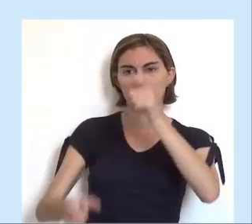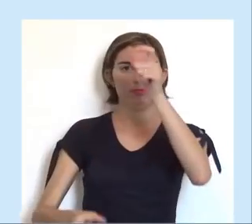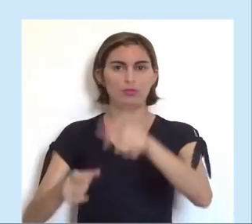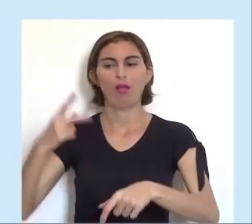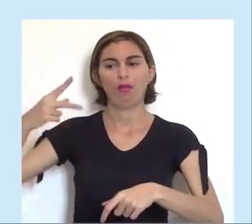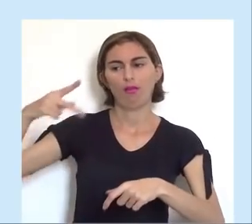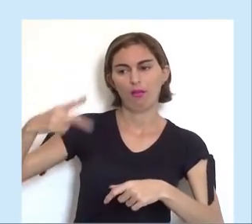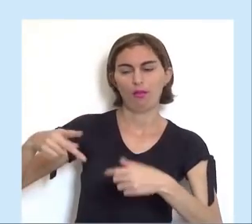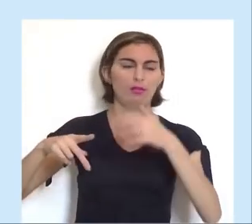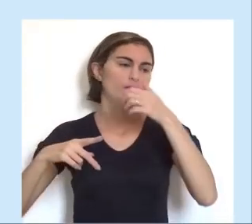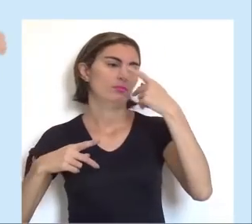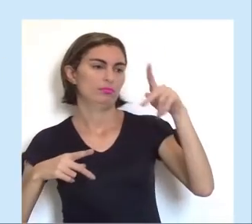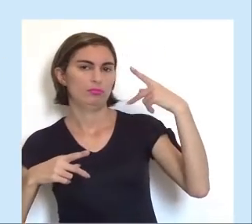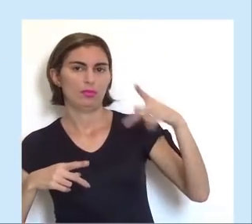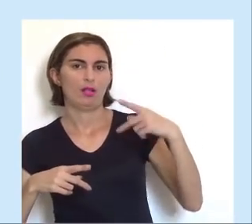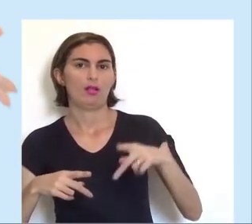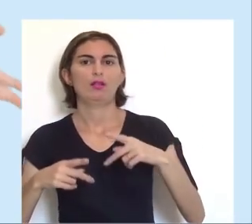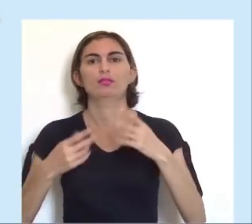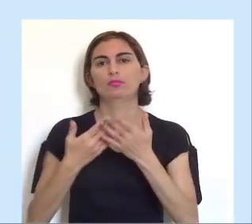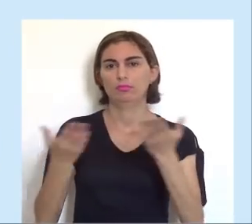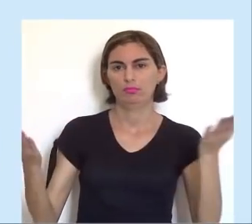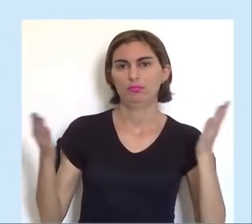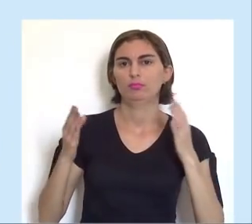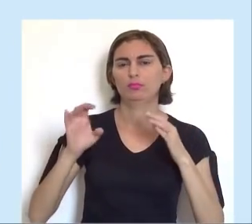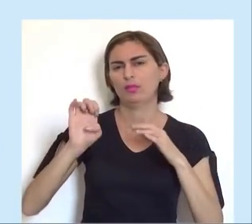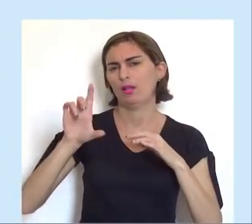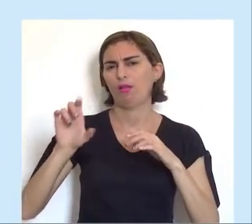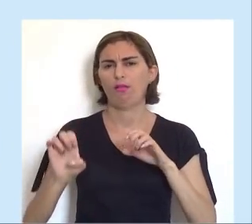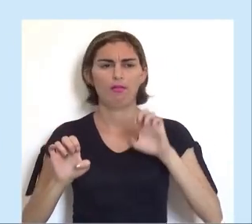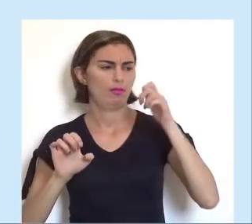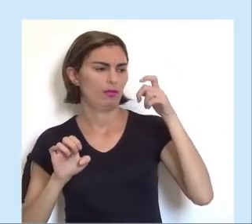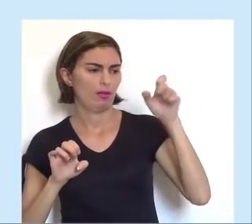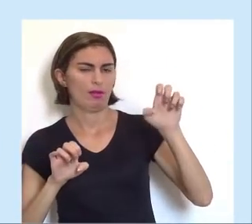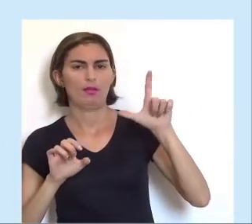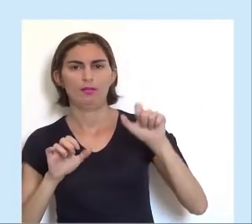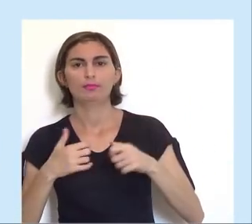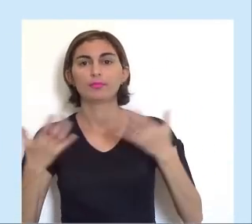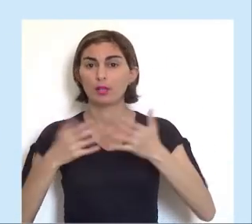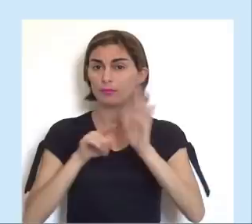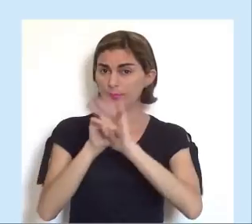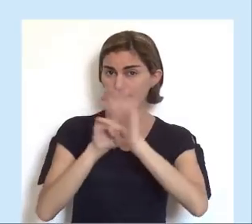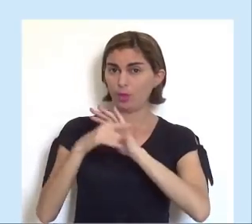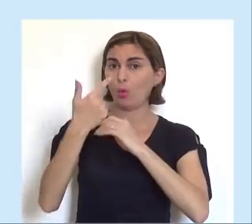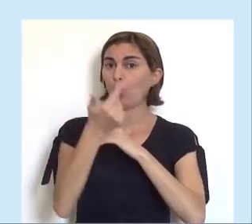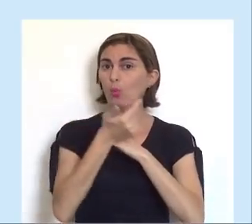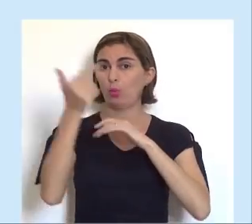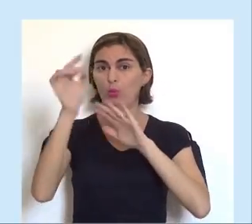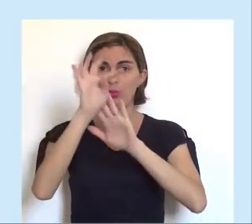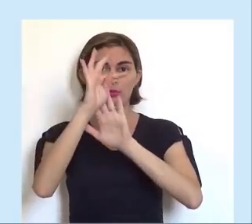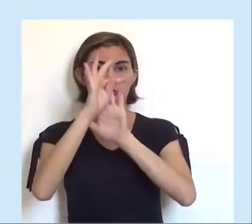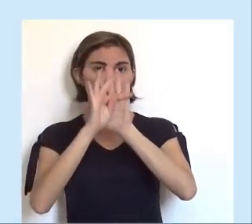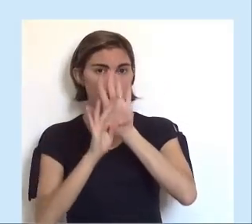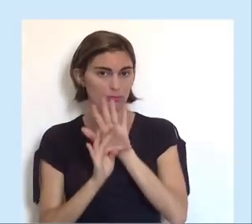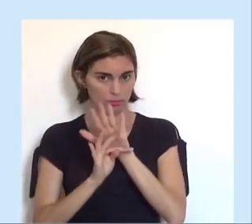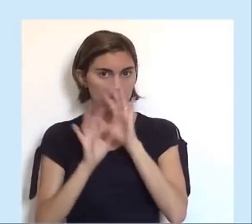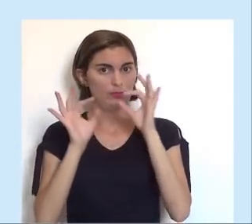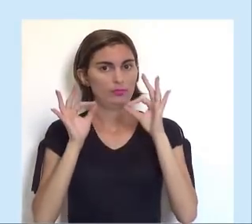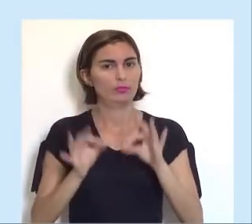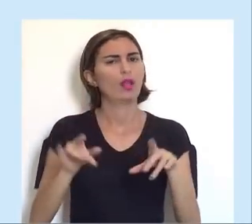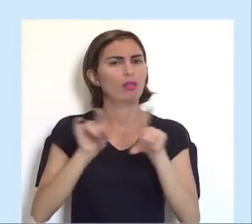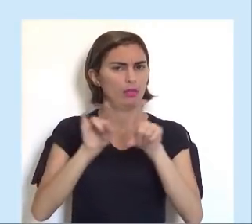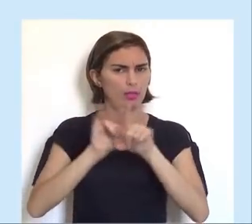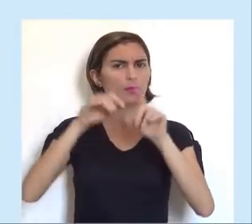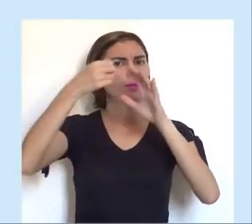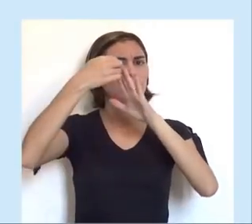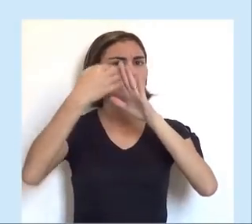por ele, ela, eles, elas. Agora eu tenho uma questão para vocês. Eu trouxe outro texto, certo? Também é uma